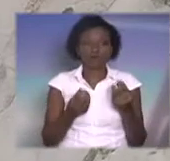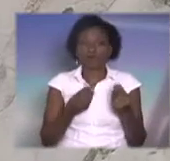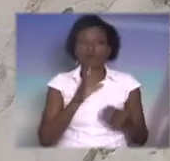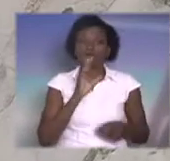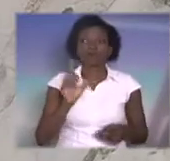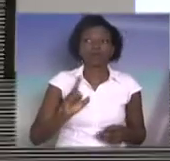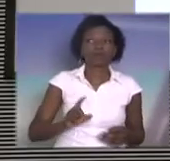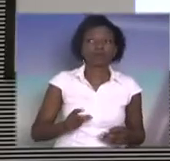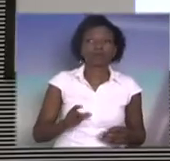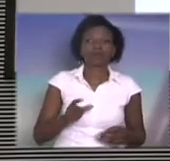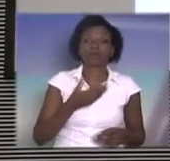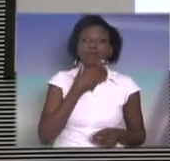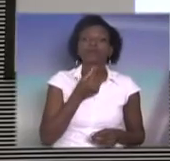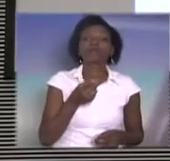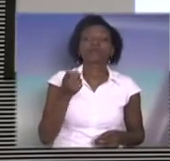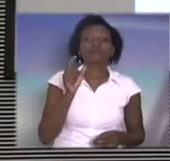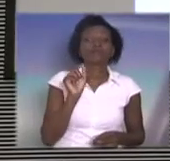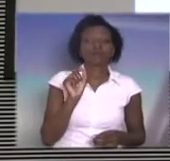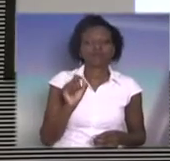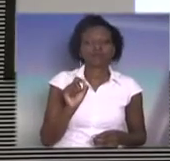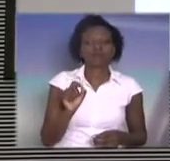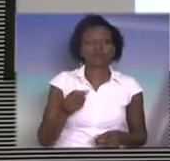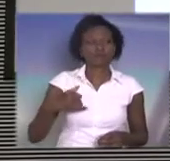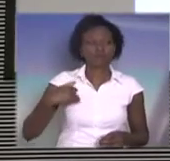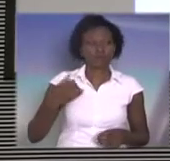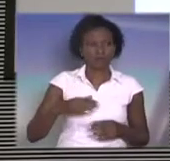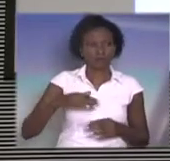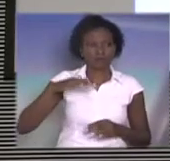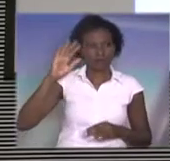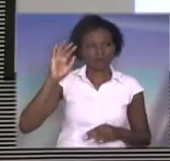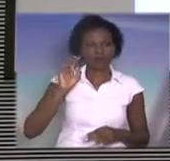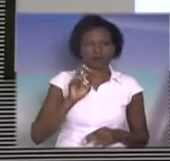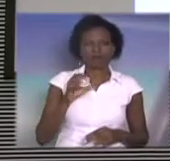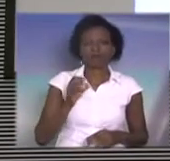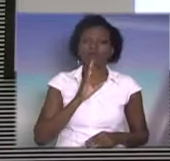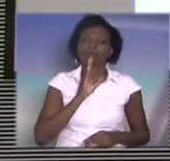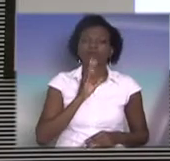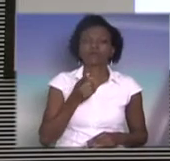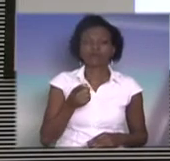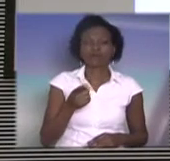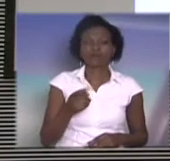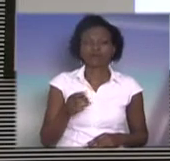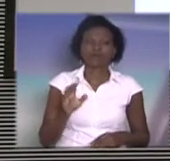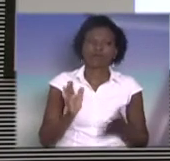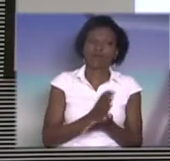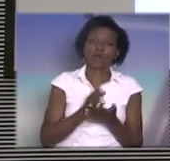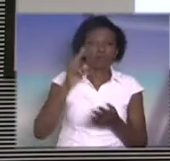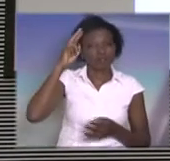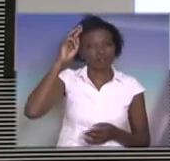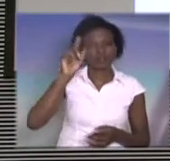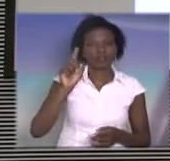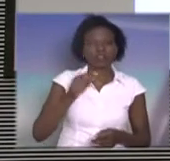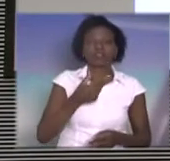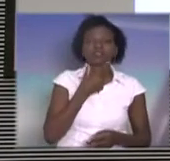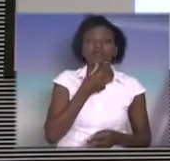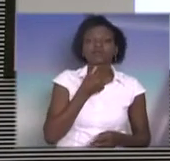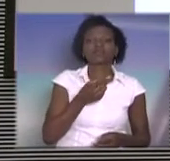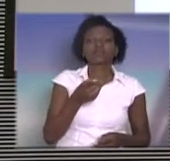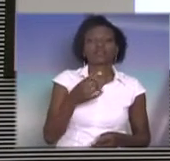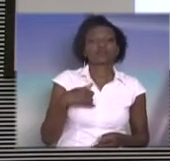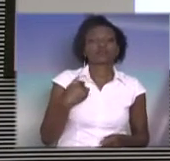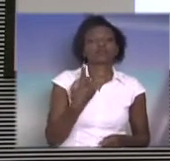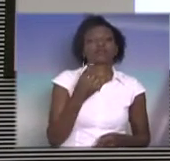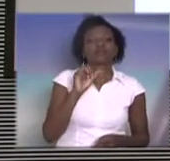foi esse rapaz aí. Os mais velhos, talvez com mais de 50, 40 anos, lembrem dele, talvez não lembrem também. Esse menino aí morreu com 18